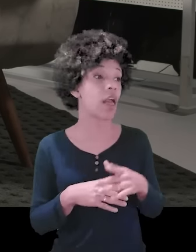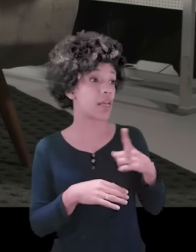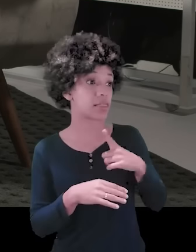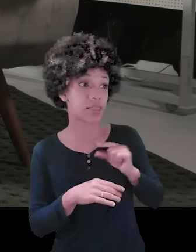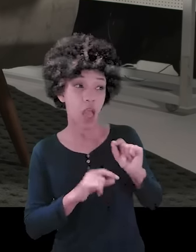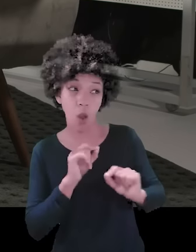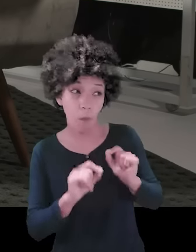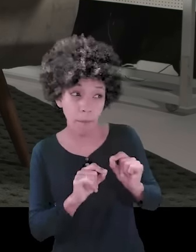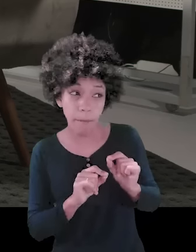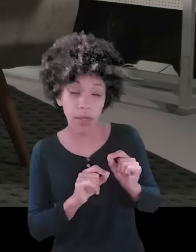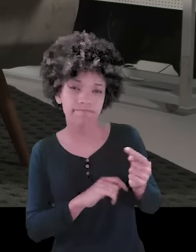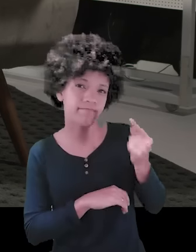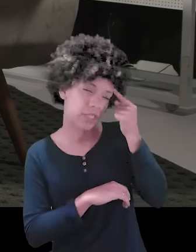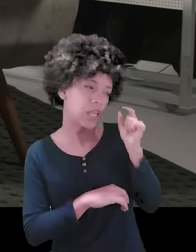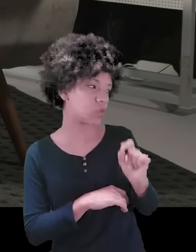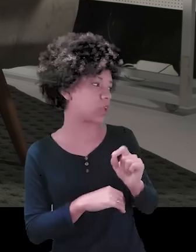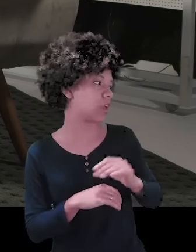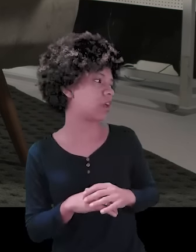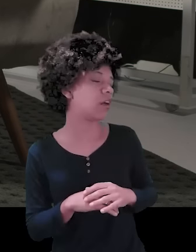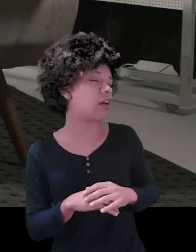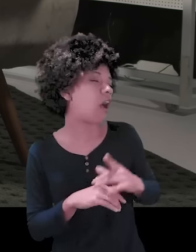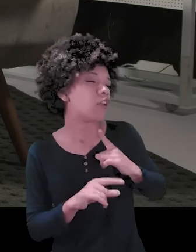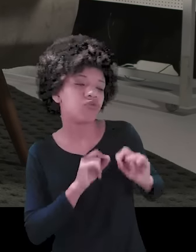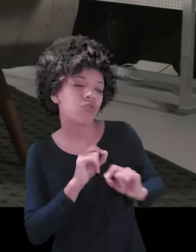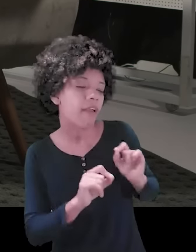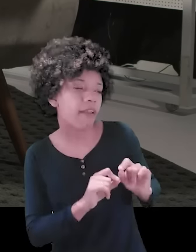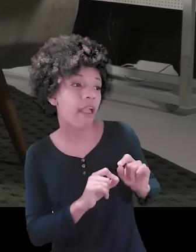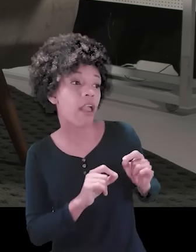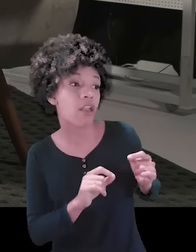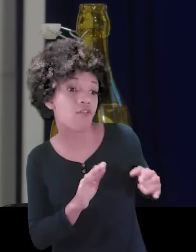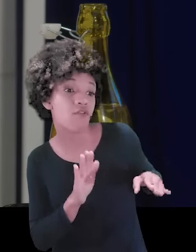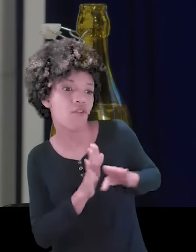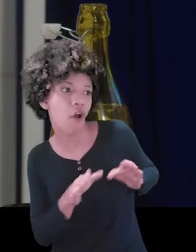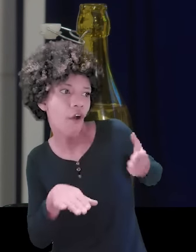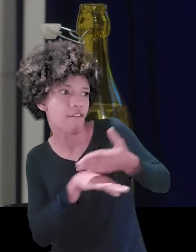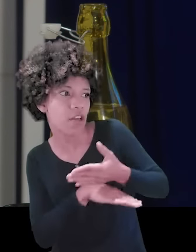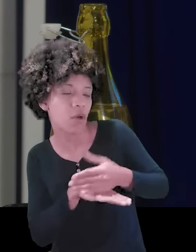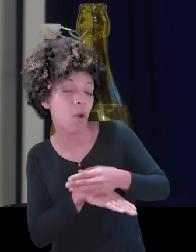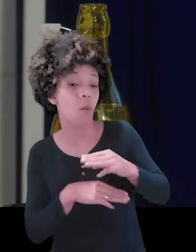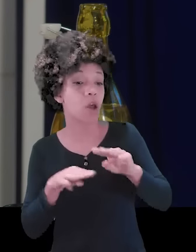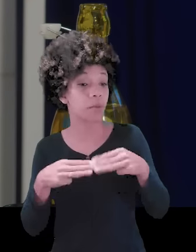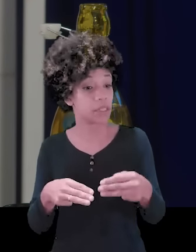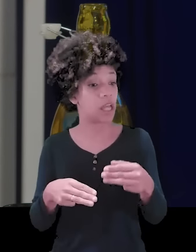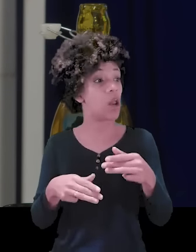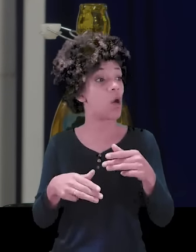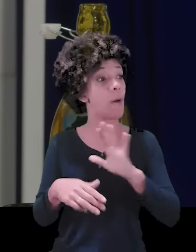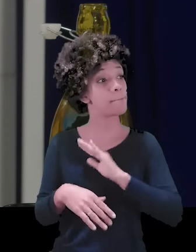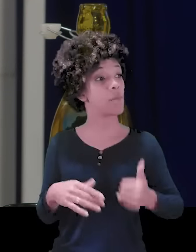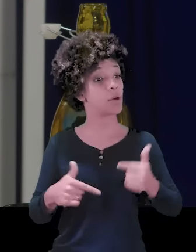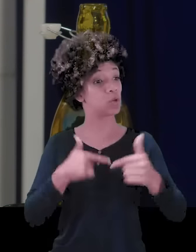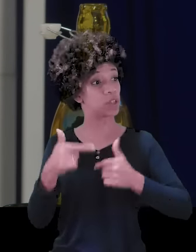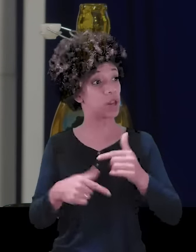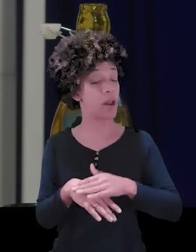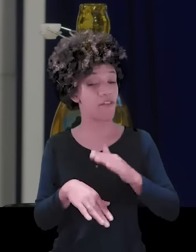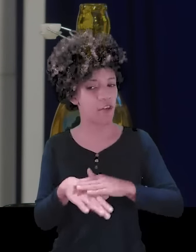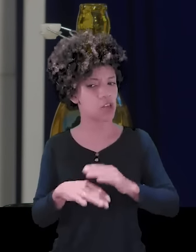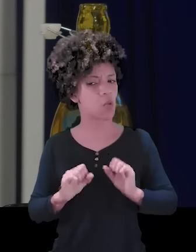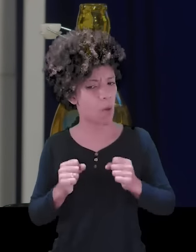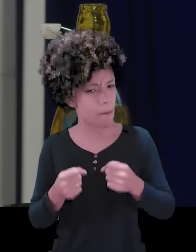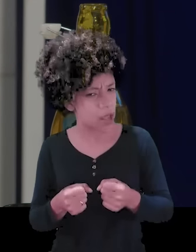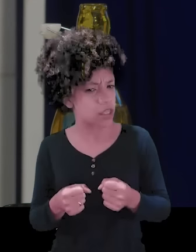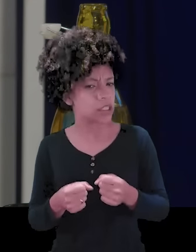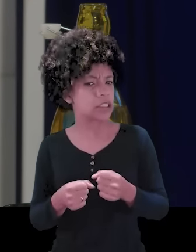para gente ter uma ideia de quem que pode estar envolvido quando o Ministério Público do Trabalho vai lá faz uma